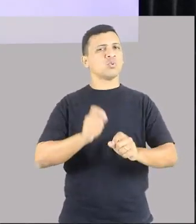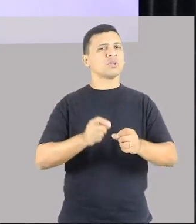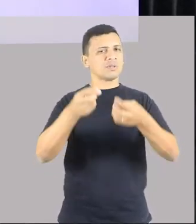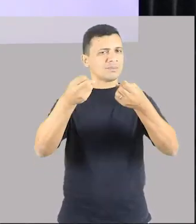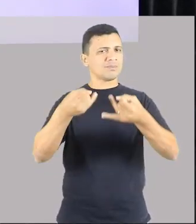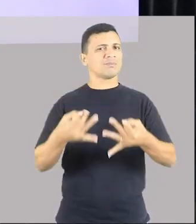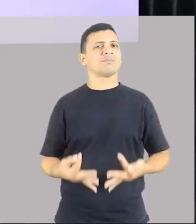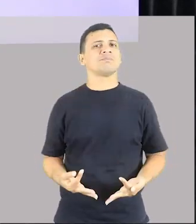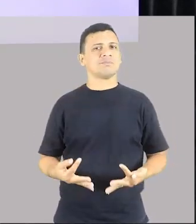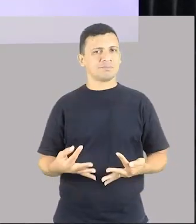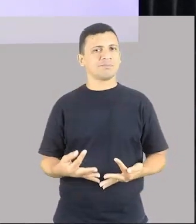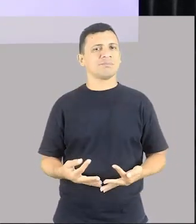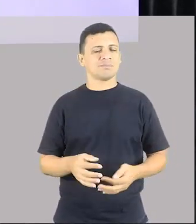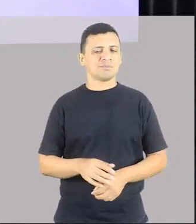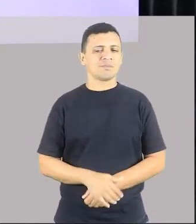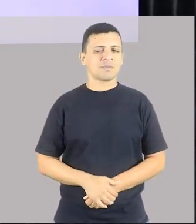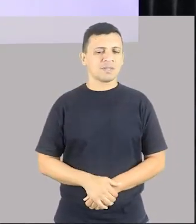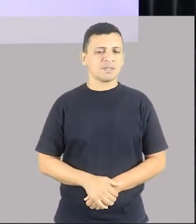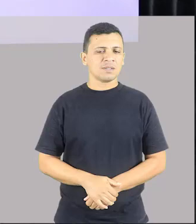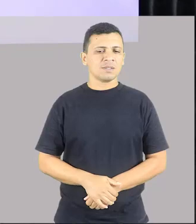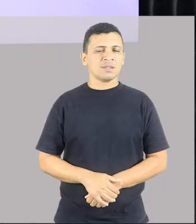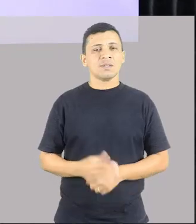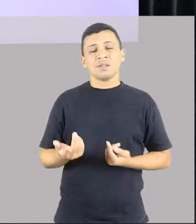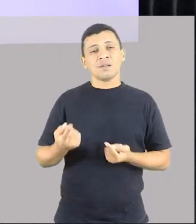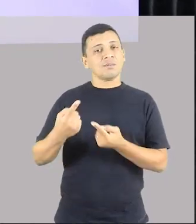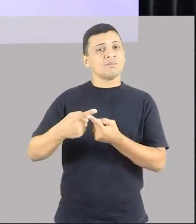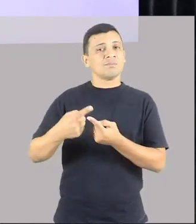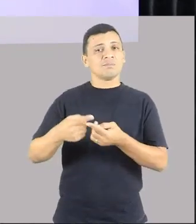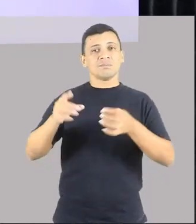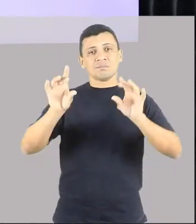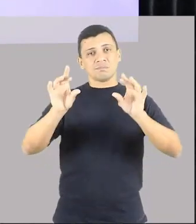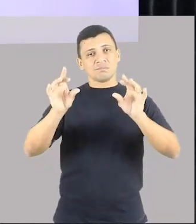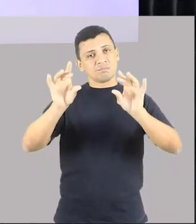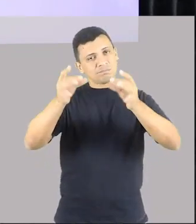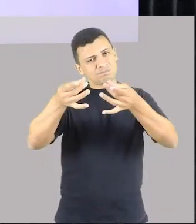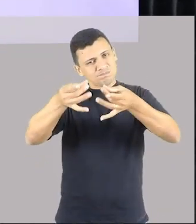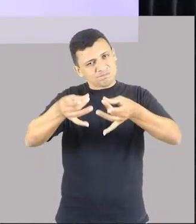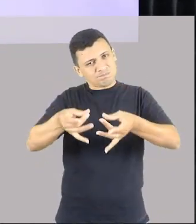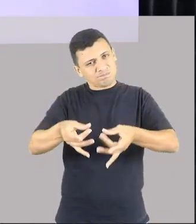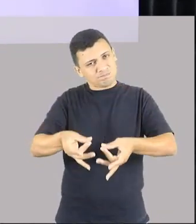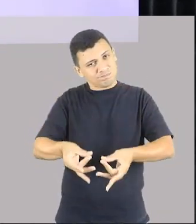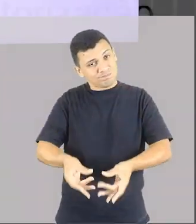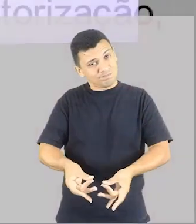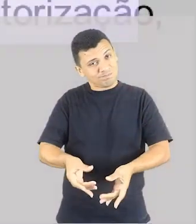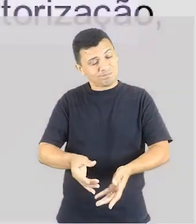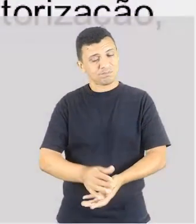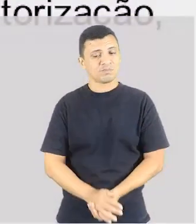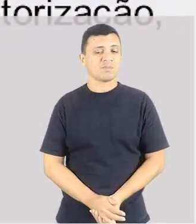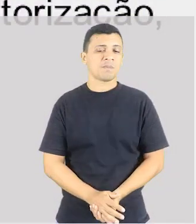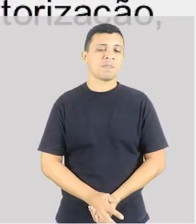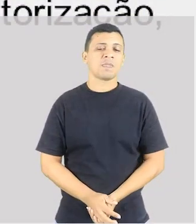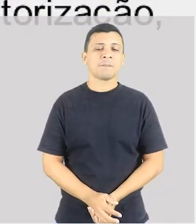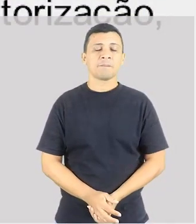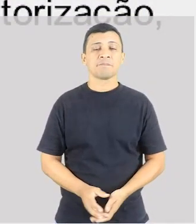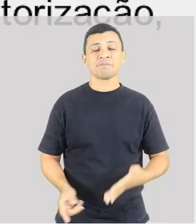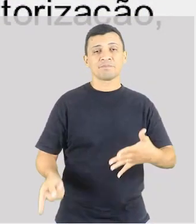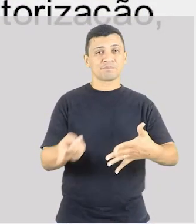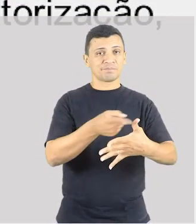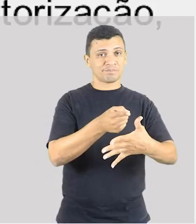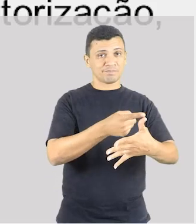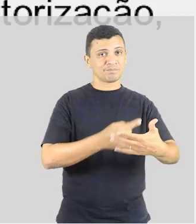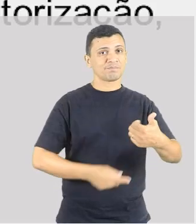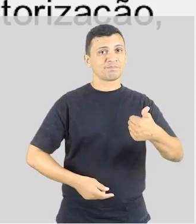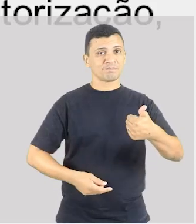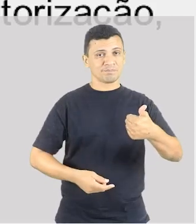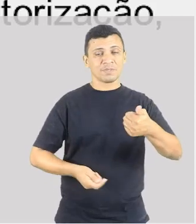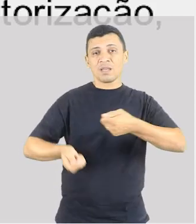tratar, sobre o que está se querendo dizer naquela espécie em específica. Para começar, sobre os atos